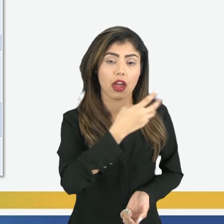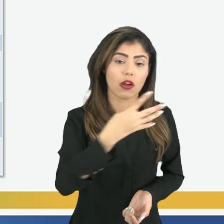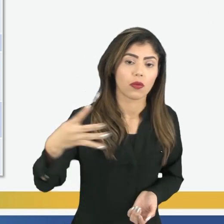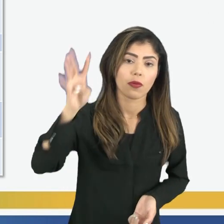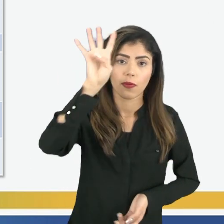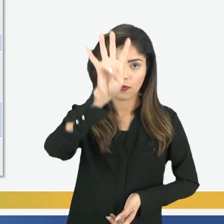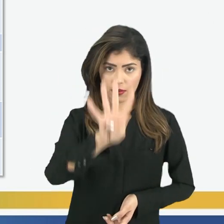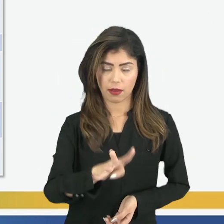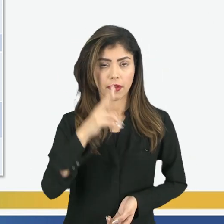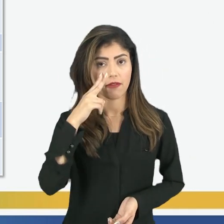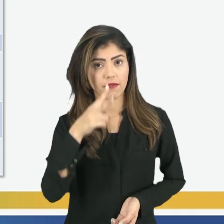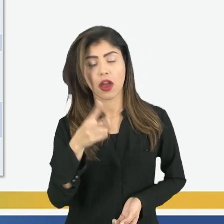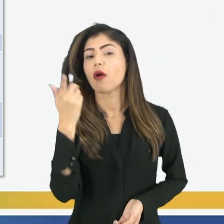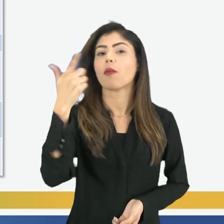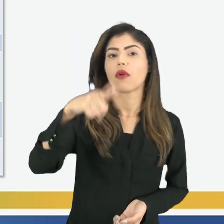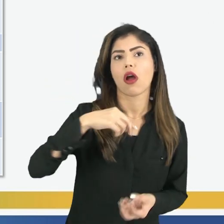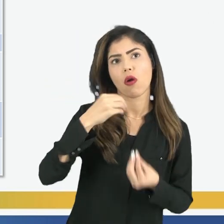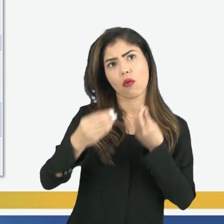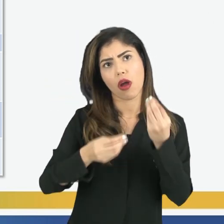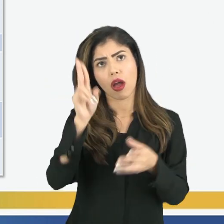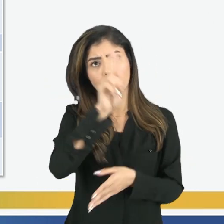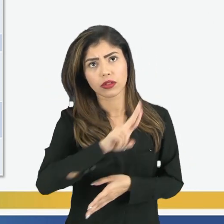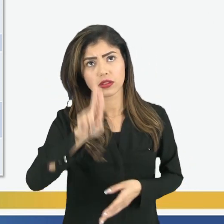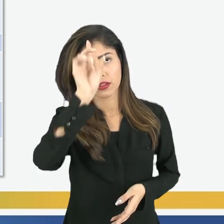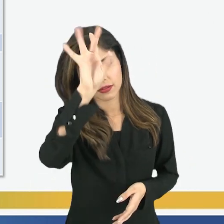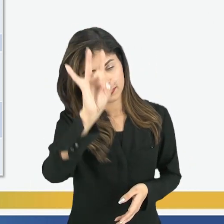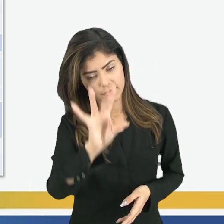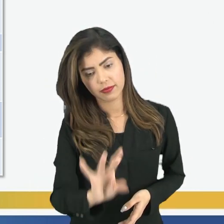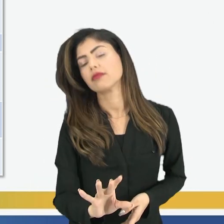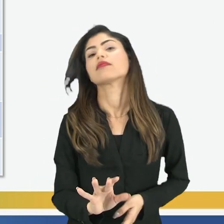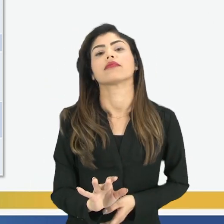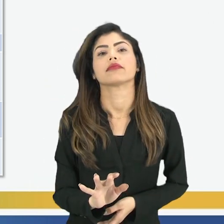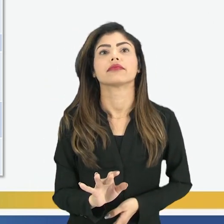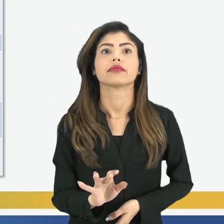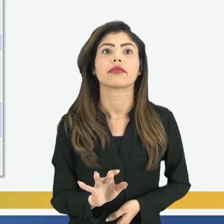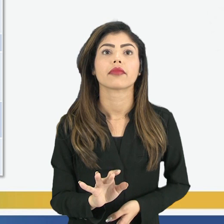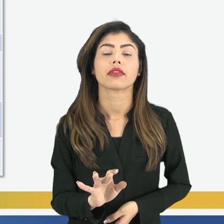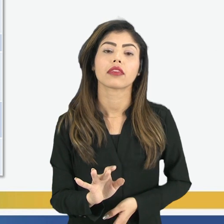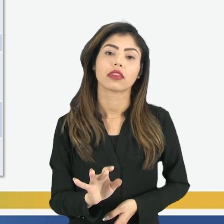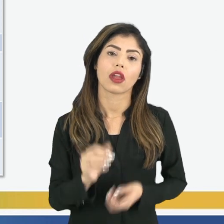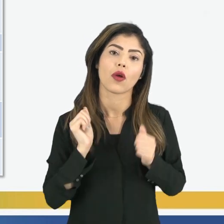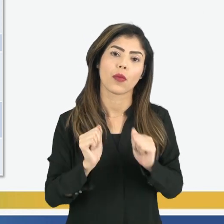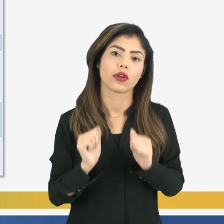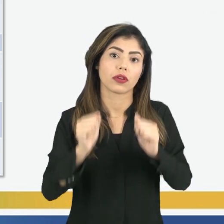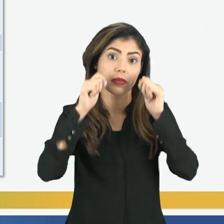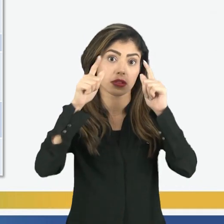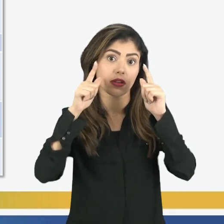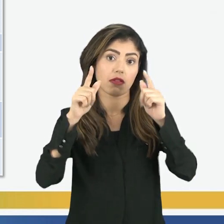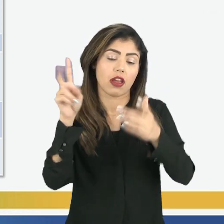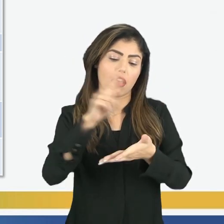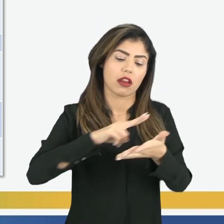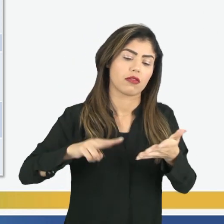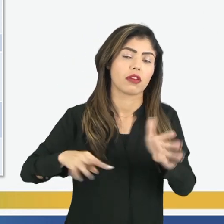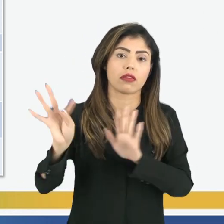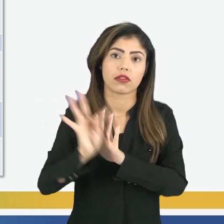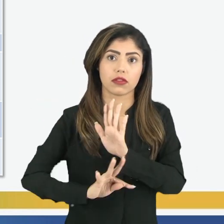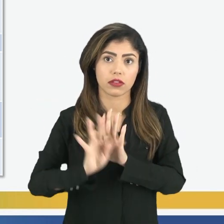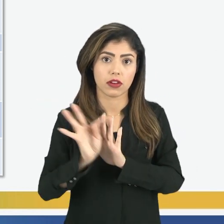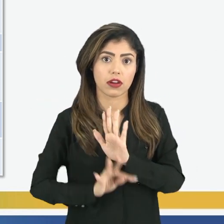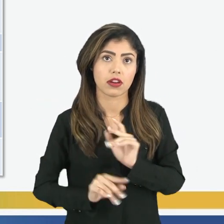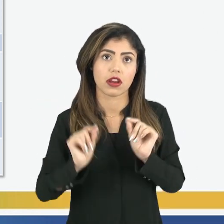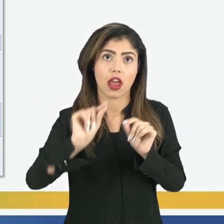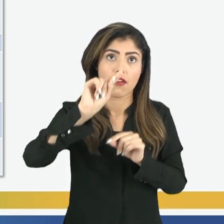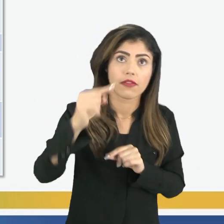sinais, para a gente rever um pouquinho a utilidade de cada sinal de pontuação. Então, a gente pode observar nas leituras dos textos que